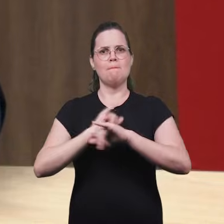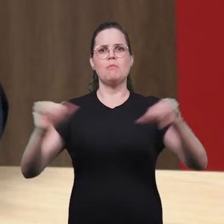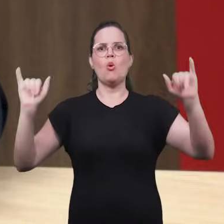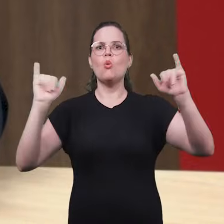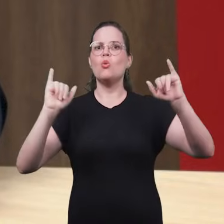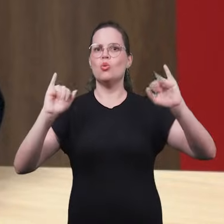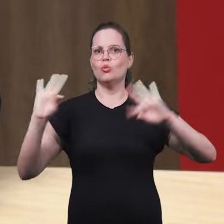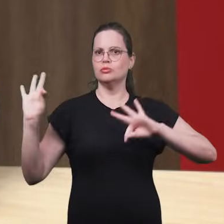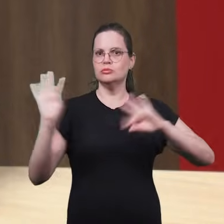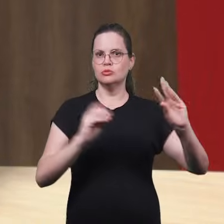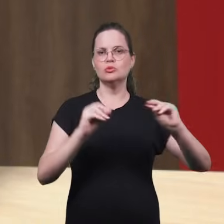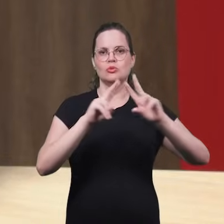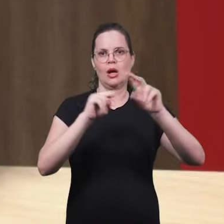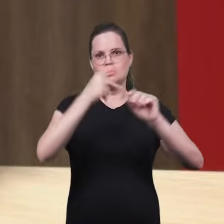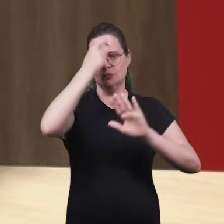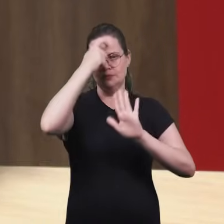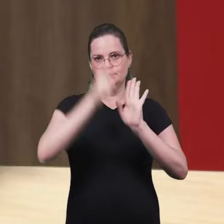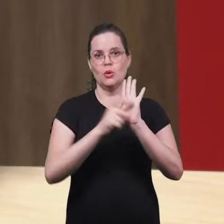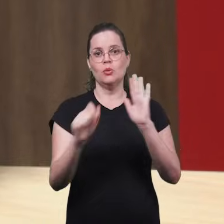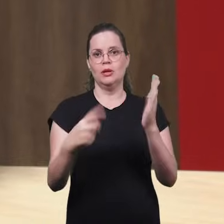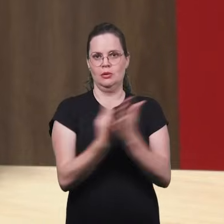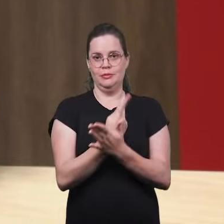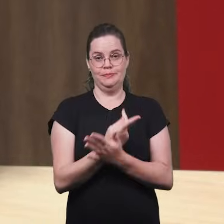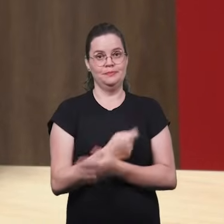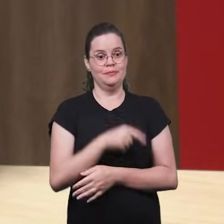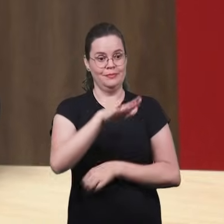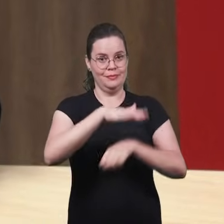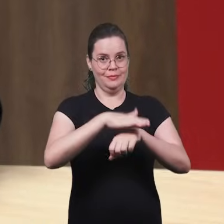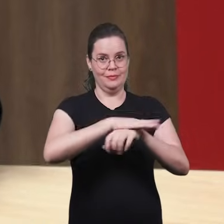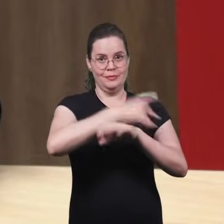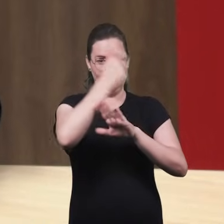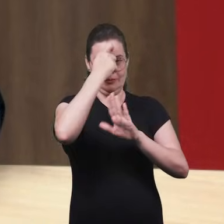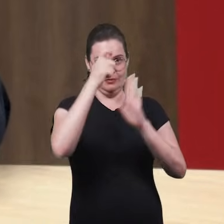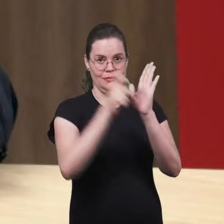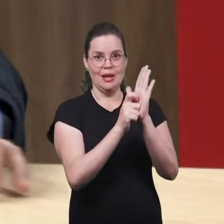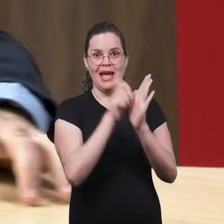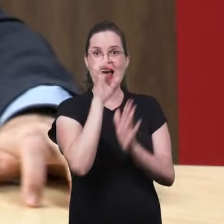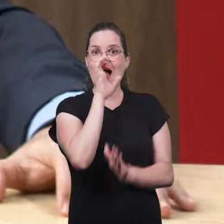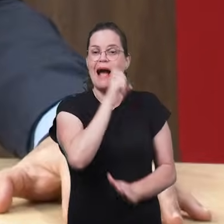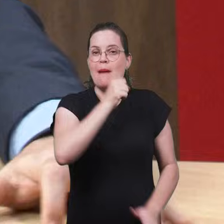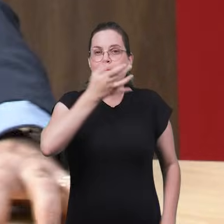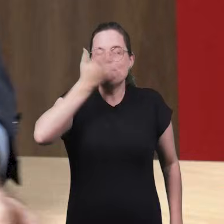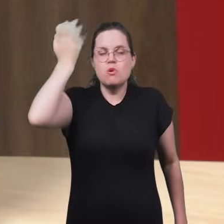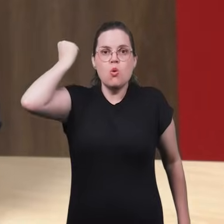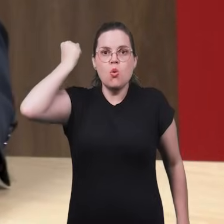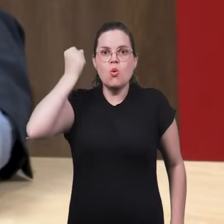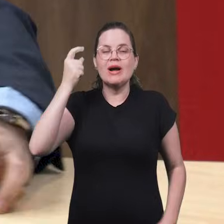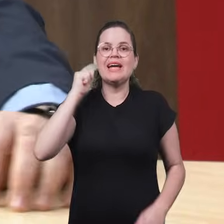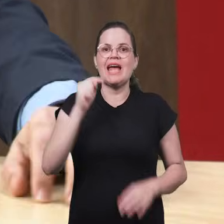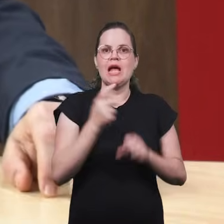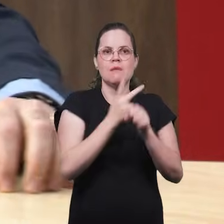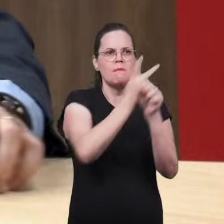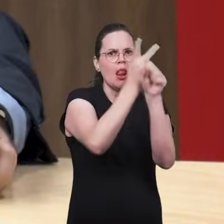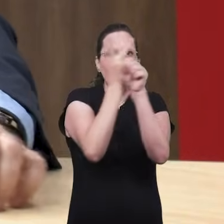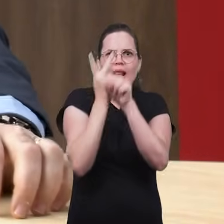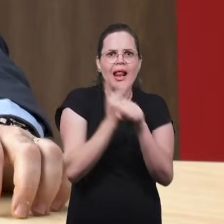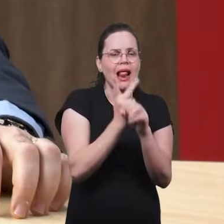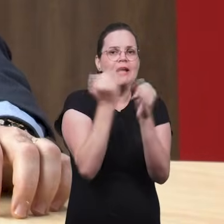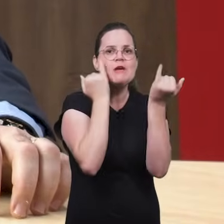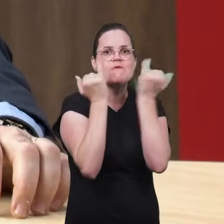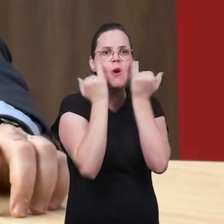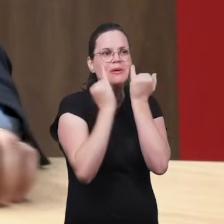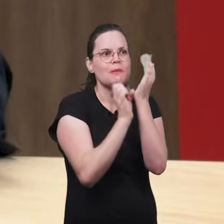ela faz? Ela, numa velocidade absurda, ela busca nesses dados